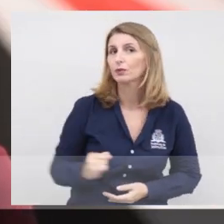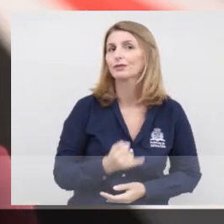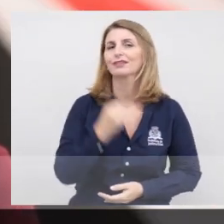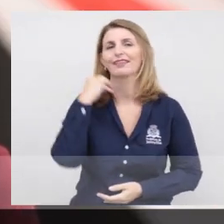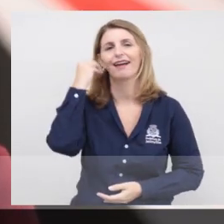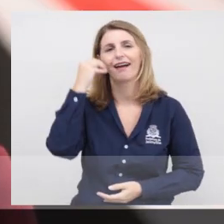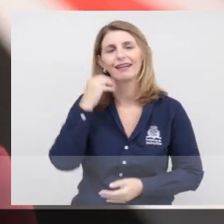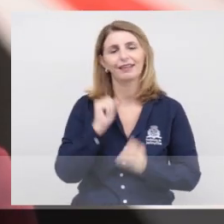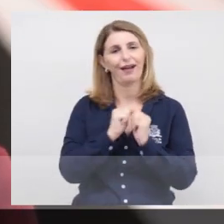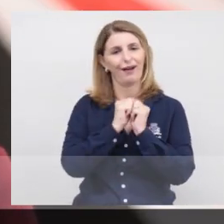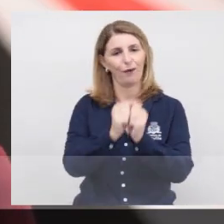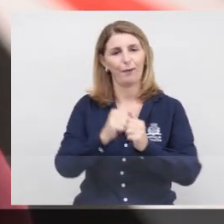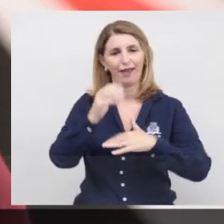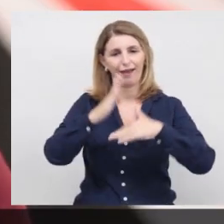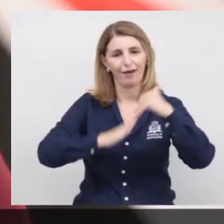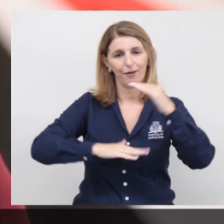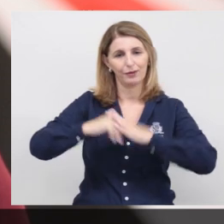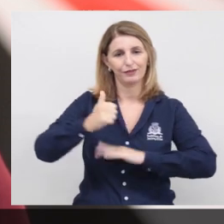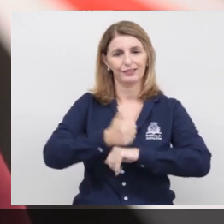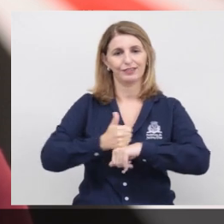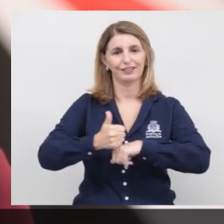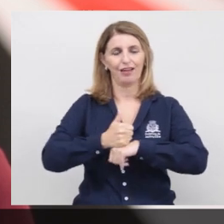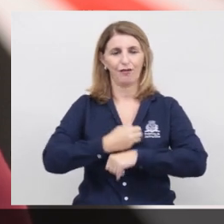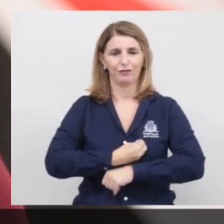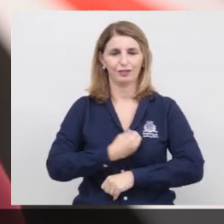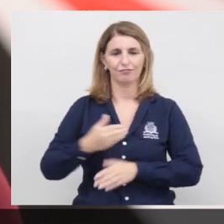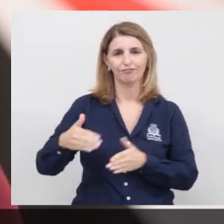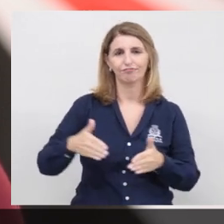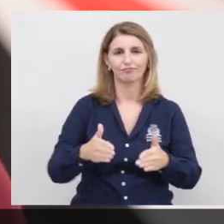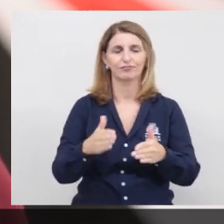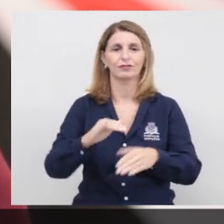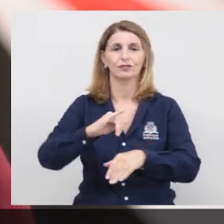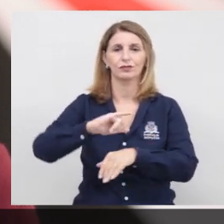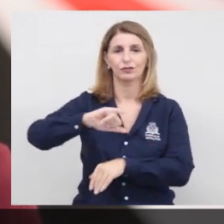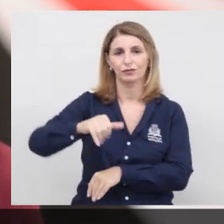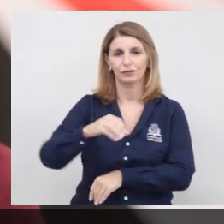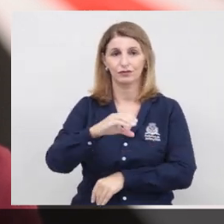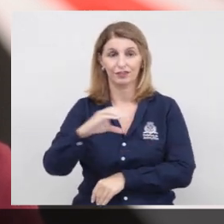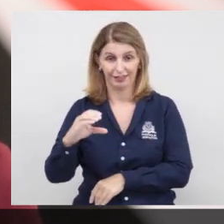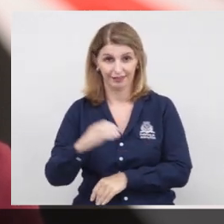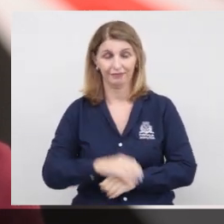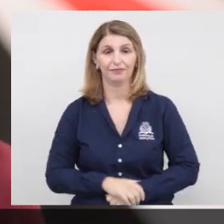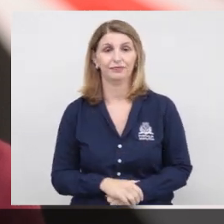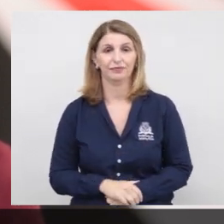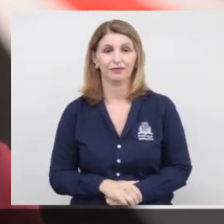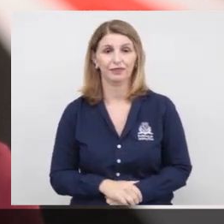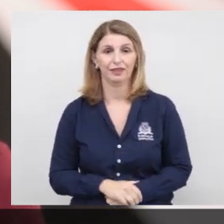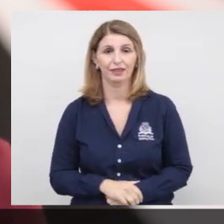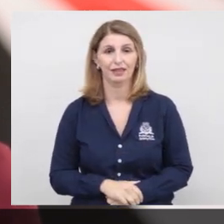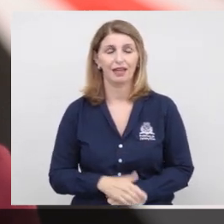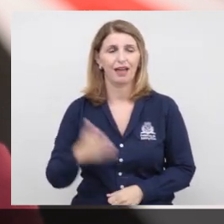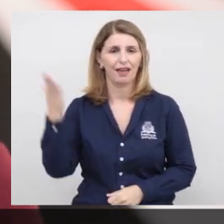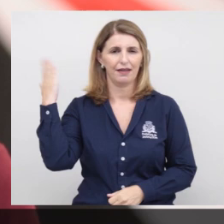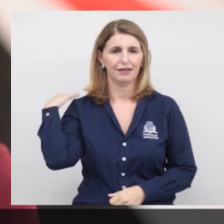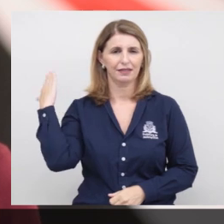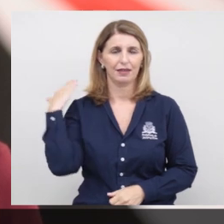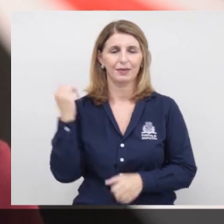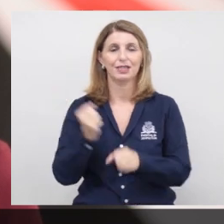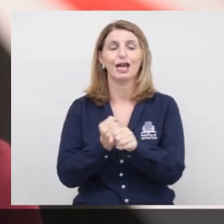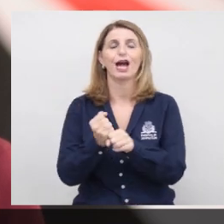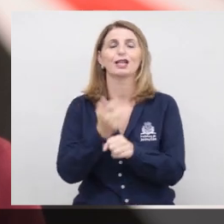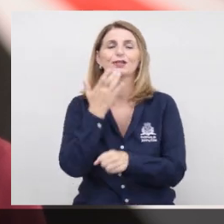a oportunidade o privilégio de acompanhar a carreira do nardela do Joinville Esporte Clube nos chamados